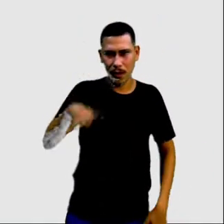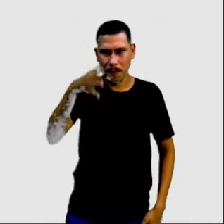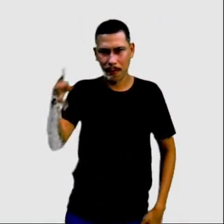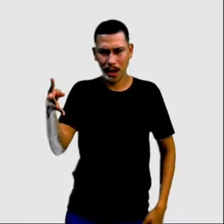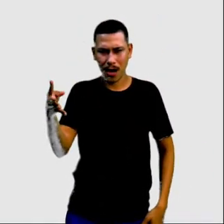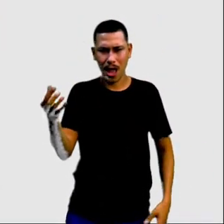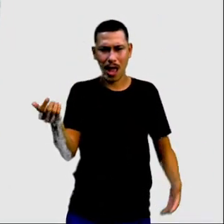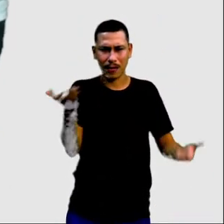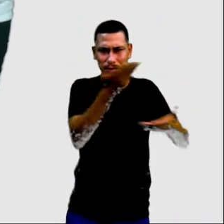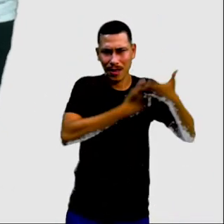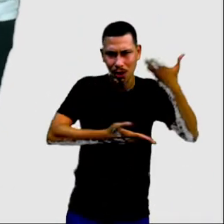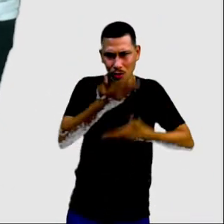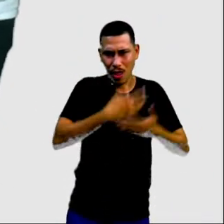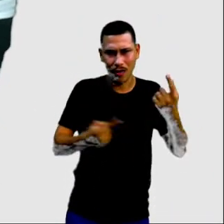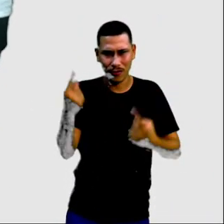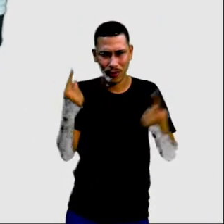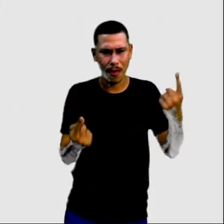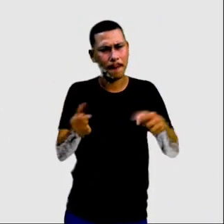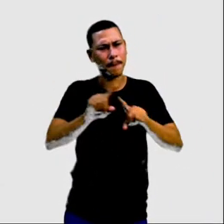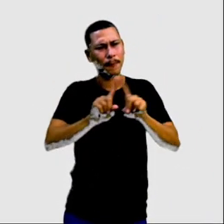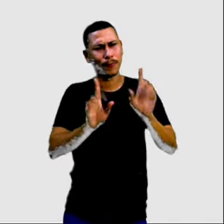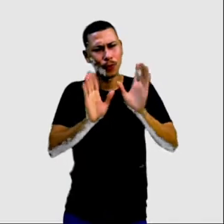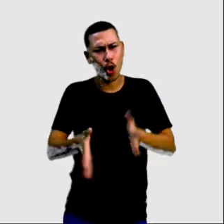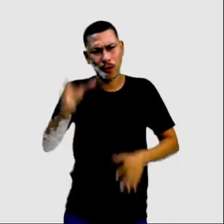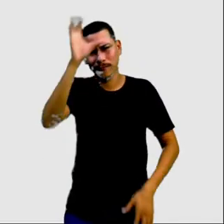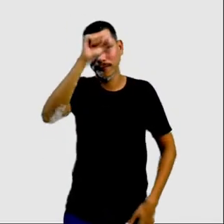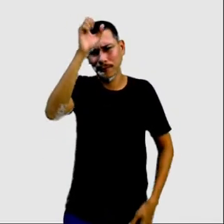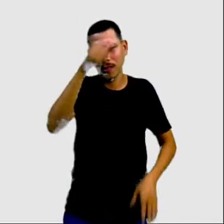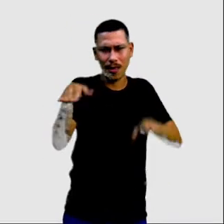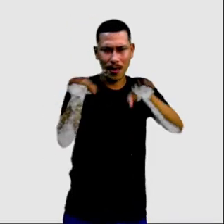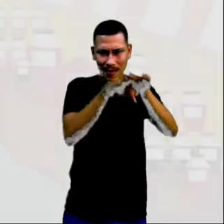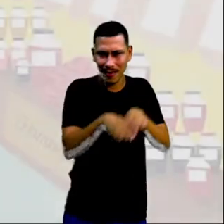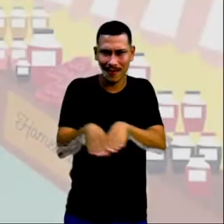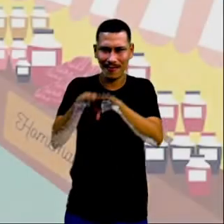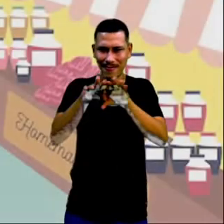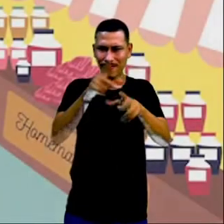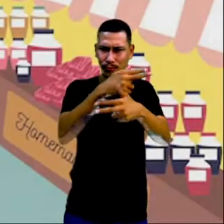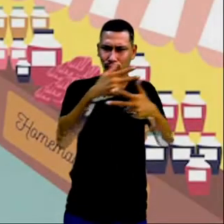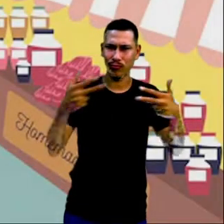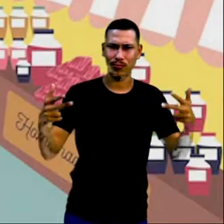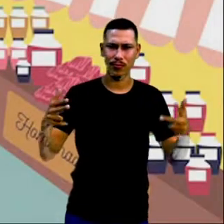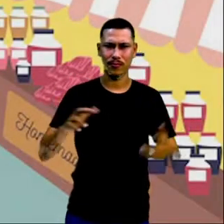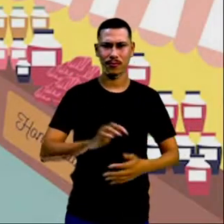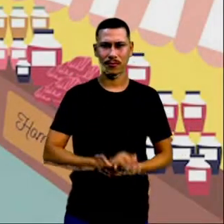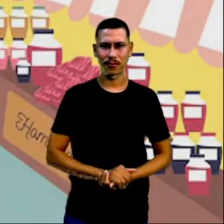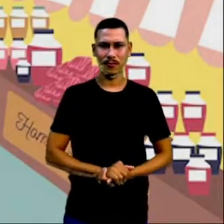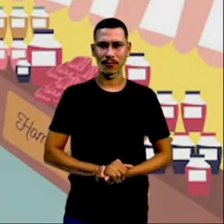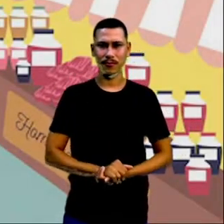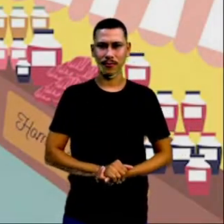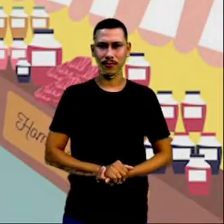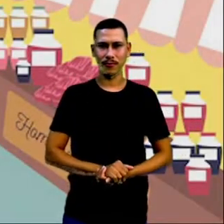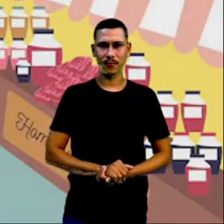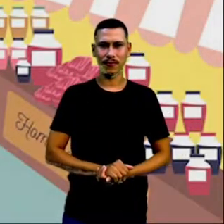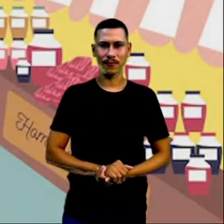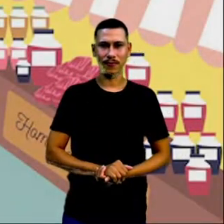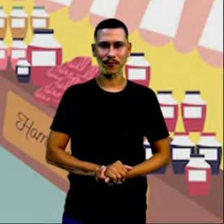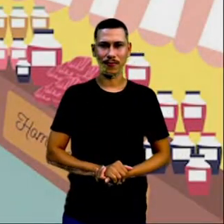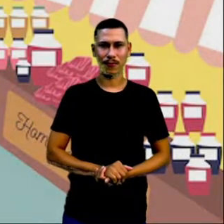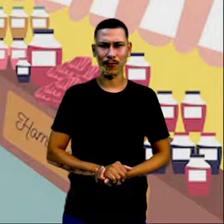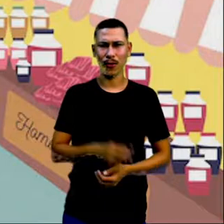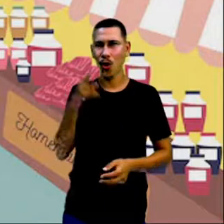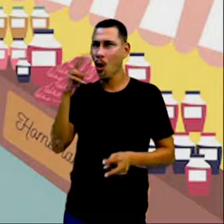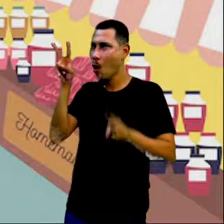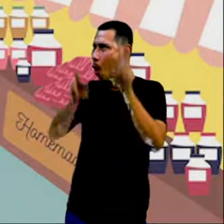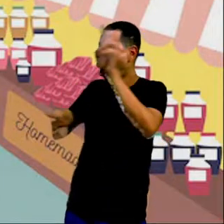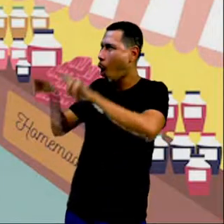compreender o conceito de igualdade e verificar propriedades da igualdade. Para isso, vim aqui para o meio da